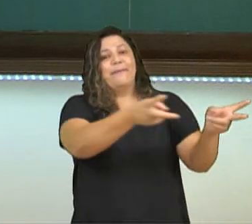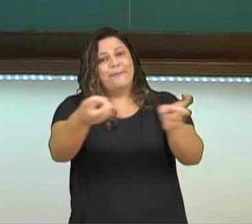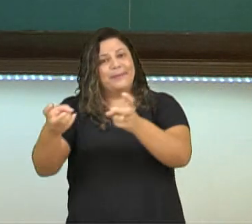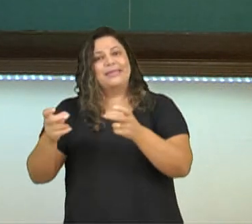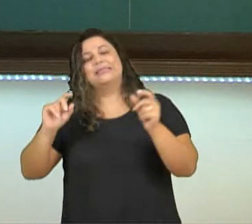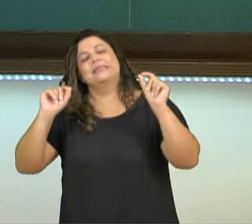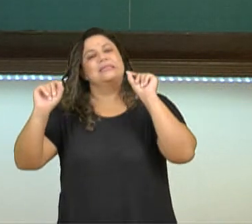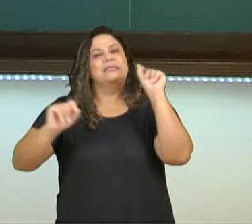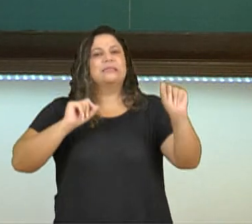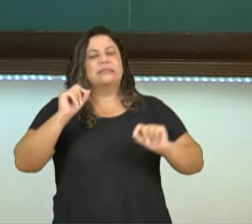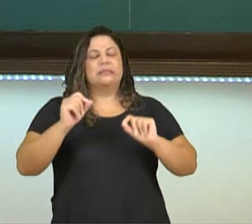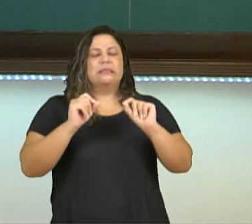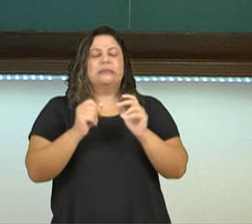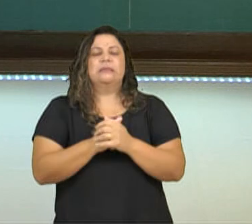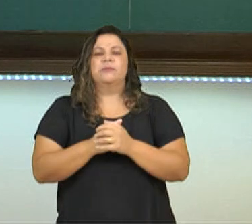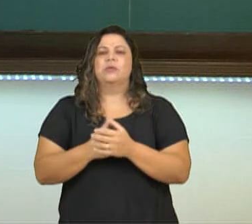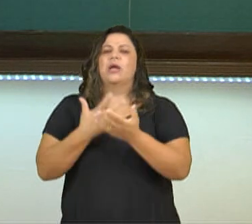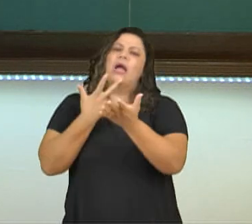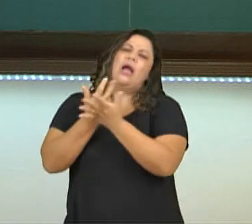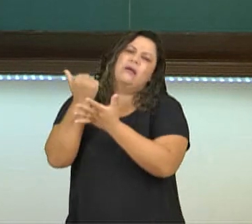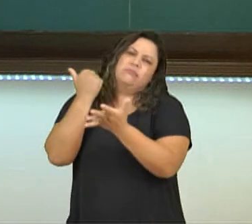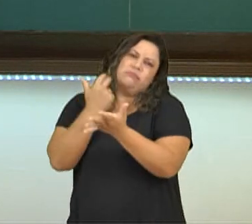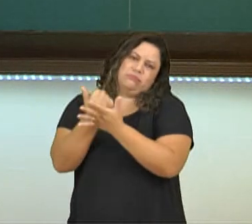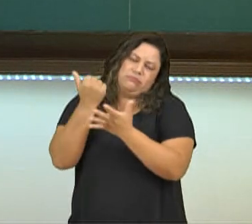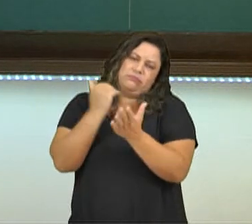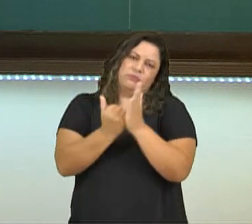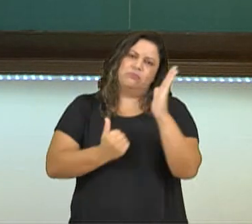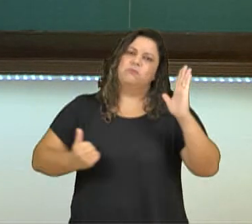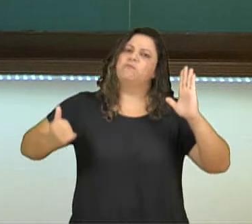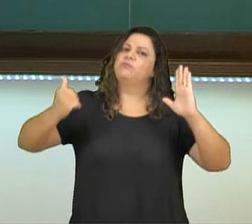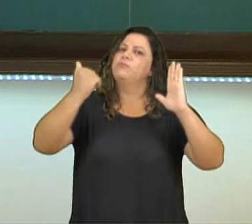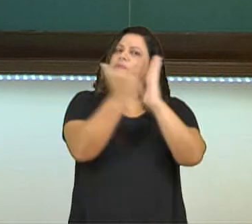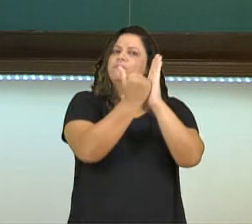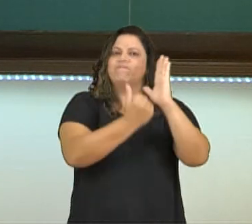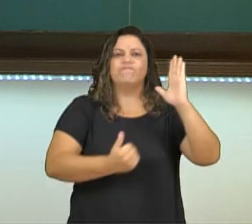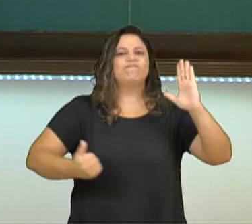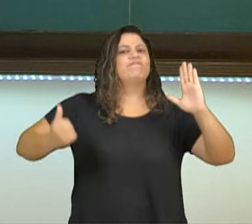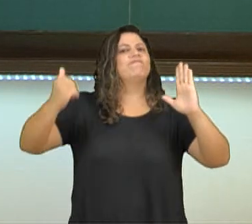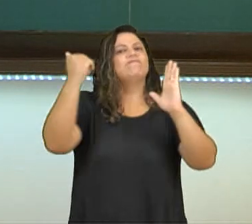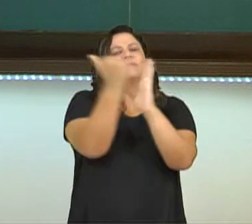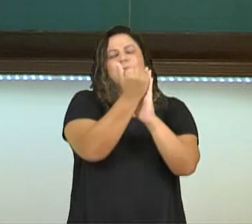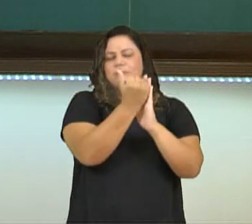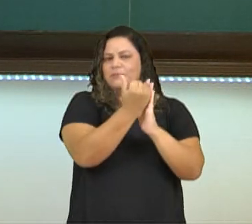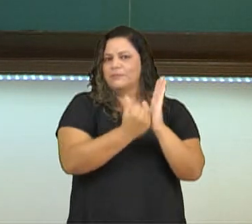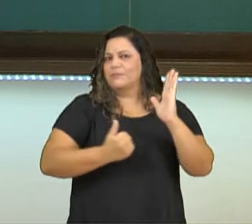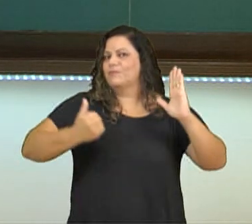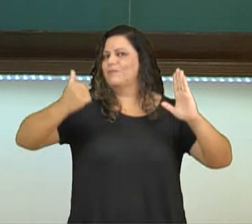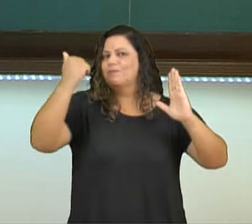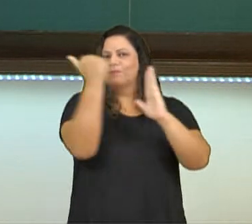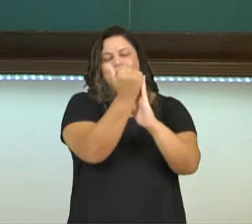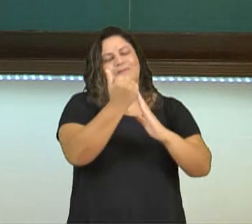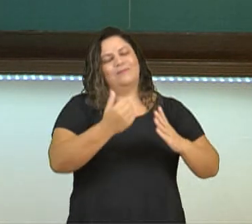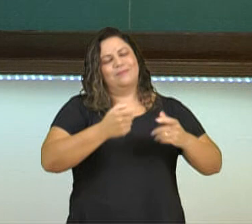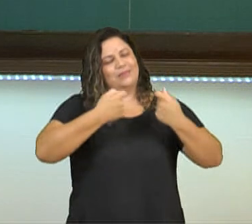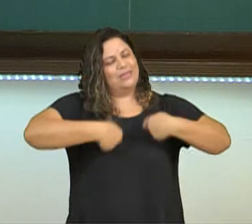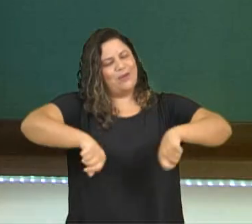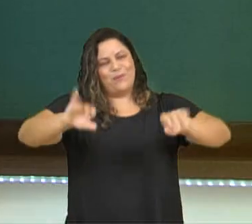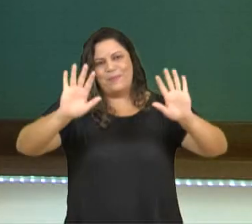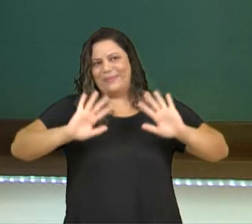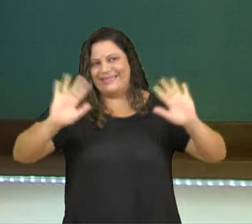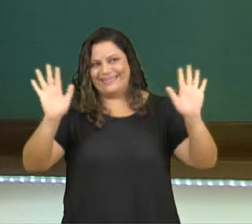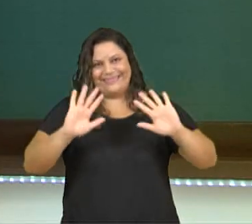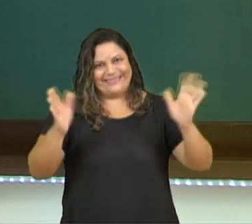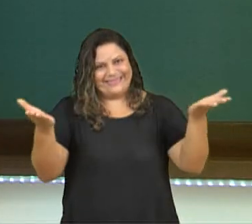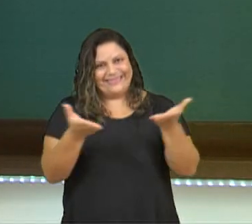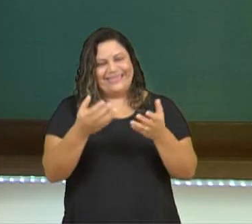que é um consumo, muitas vezes, um consumo de um bem supérfluo, algo desnecessário. E agora que a gente